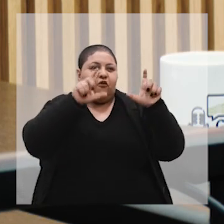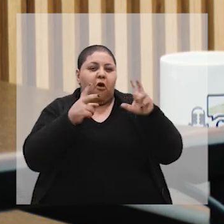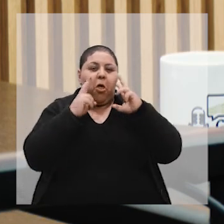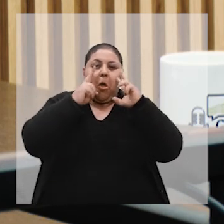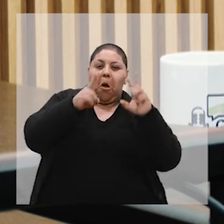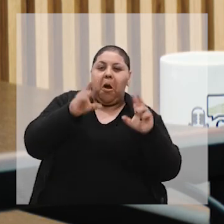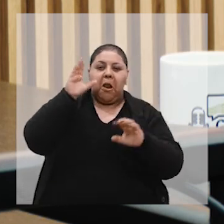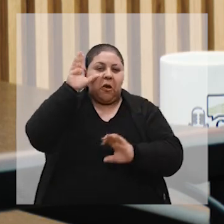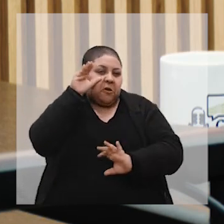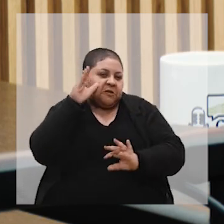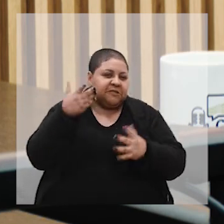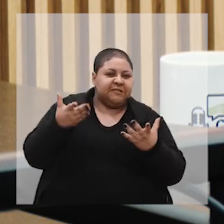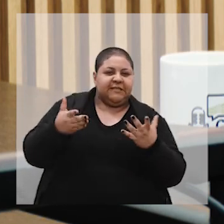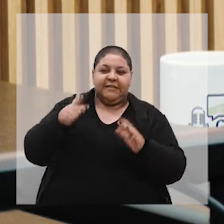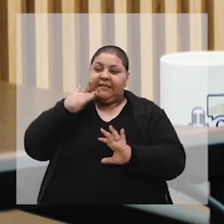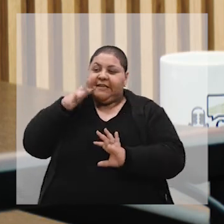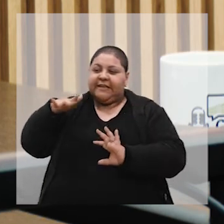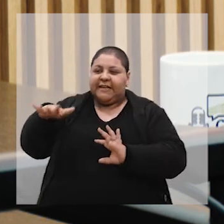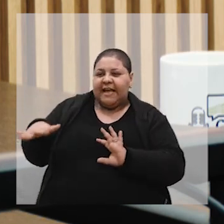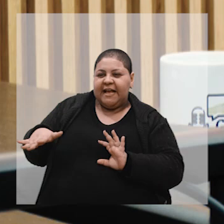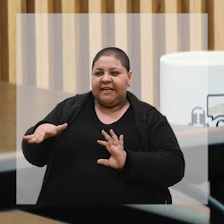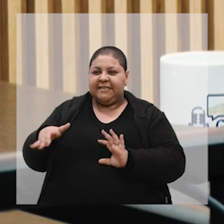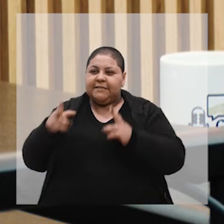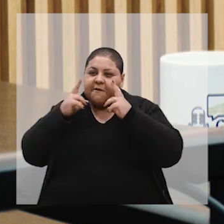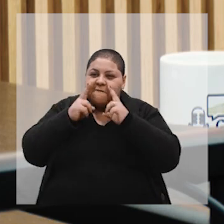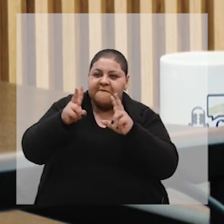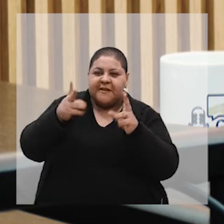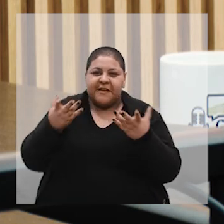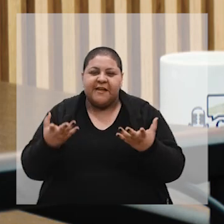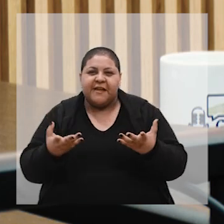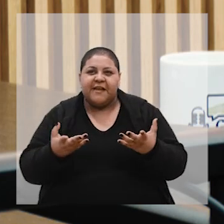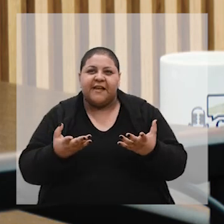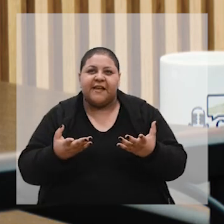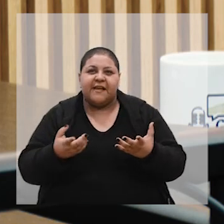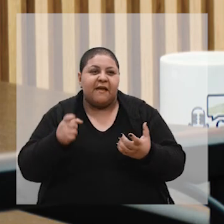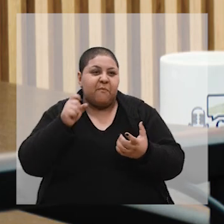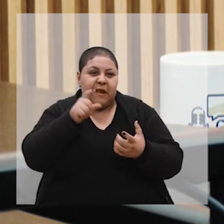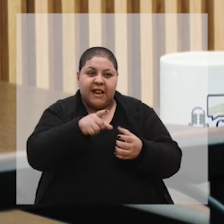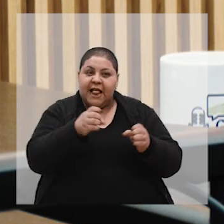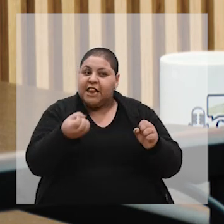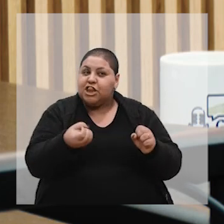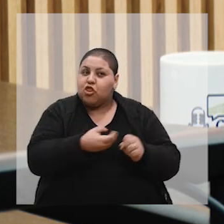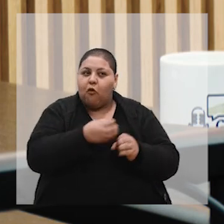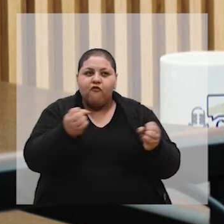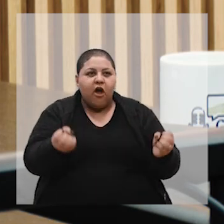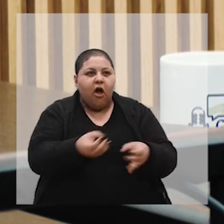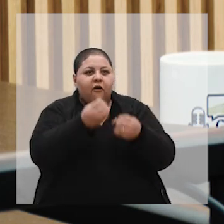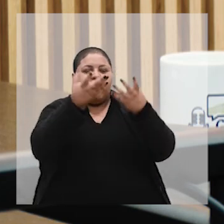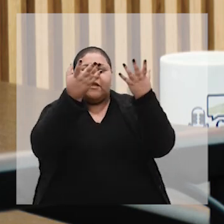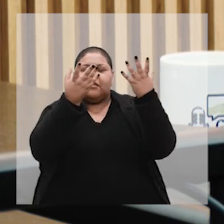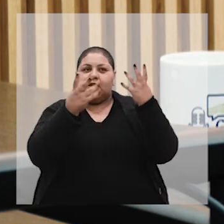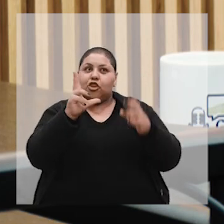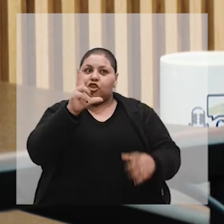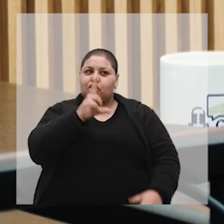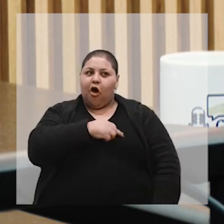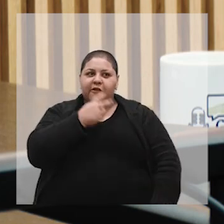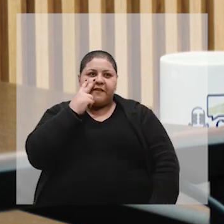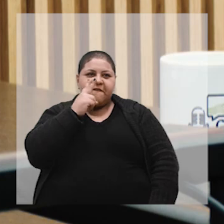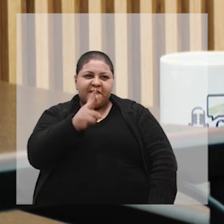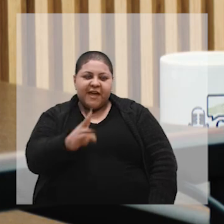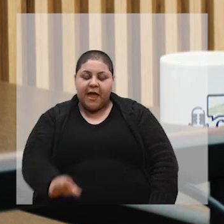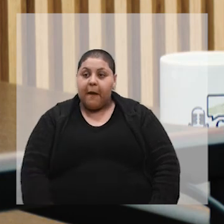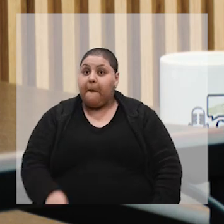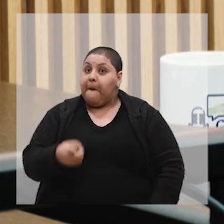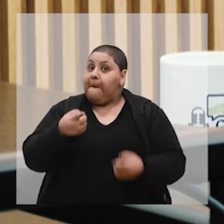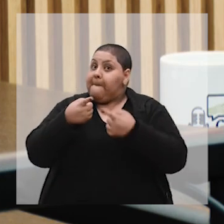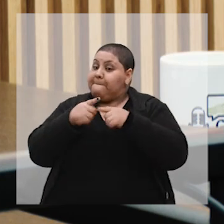foto, olha aí lá, curiosidade, criança querendo ver, coisa assim. E pra eles é um evento, nossa, vamos ver. Só que